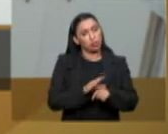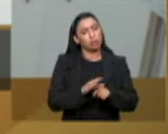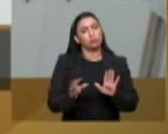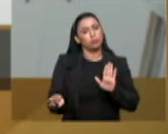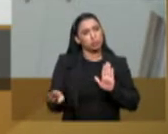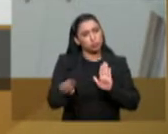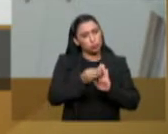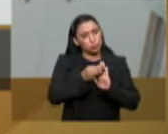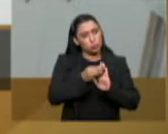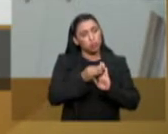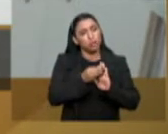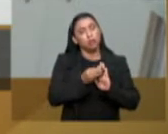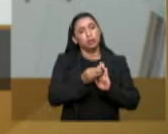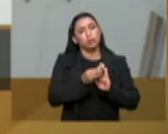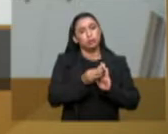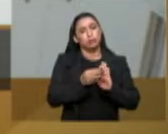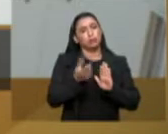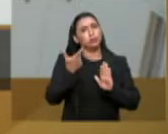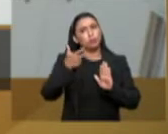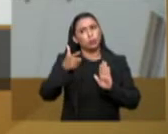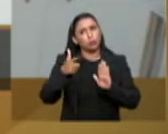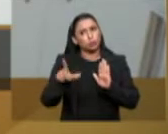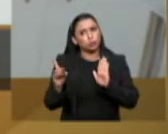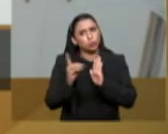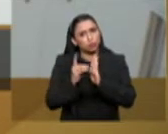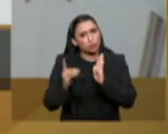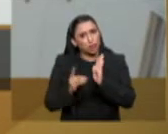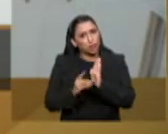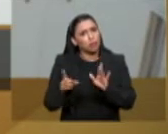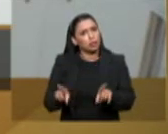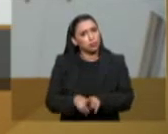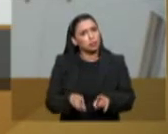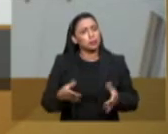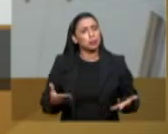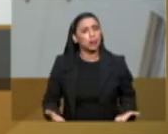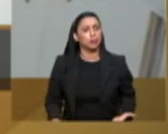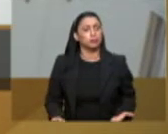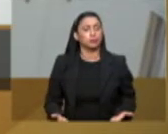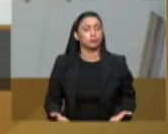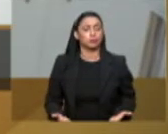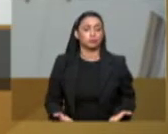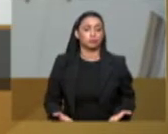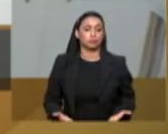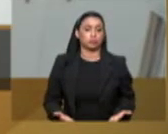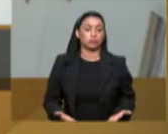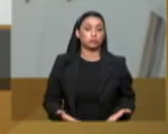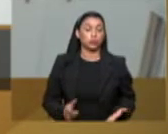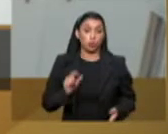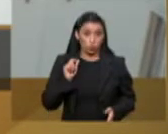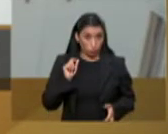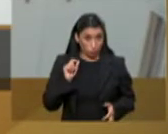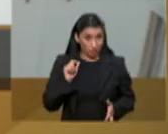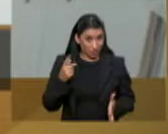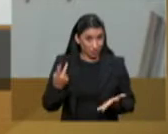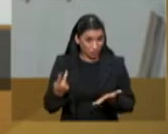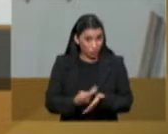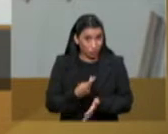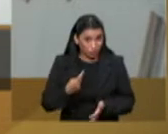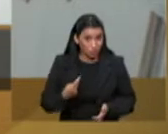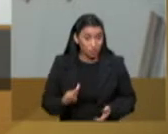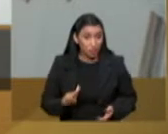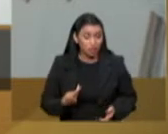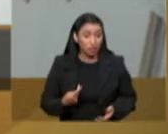dispositivo e de todos os decretos que derivaram deles. A consequência disso,